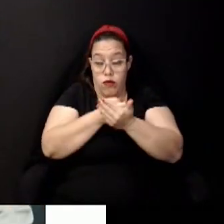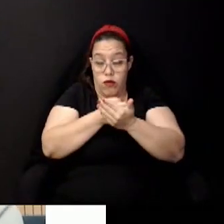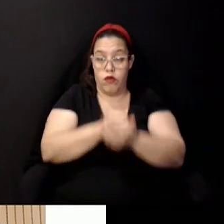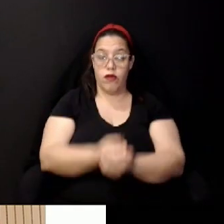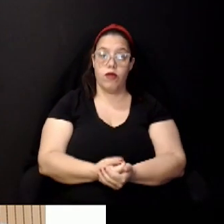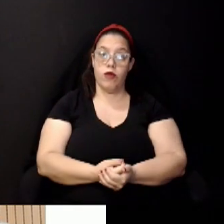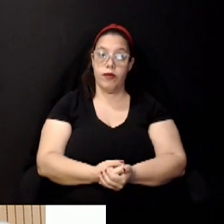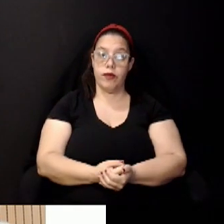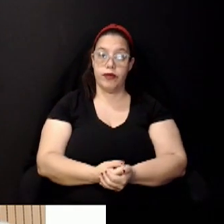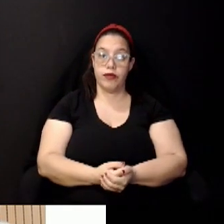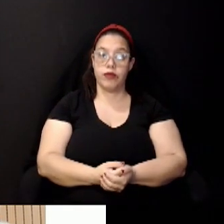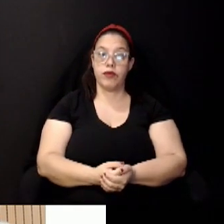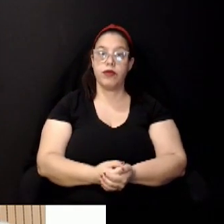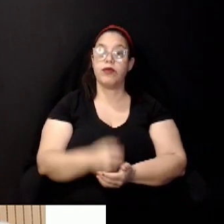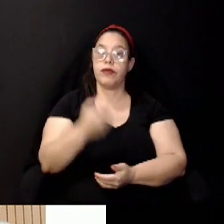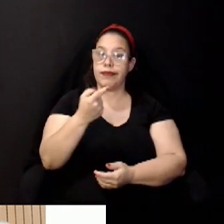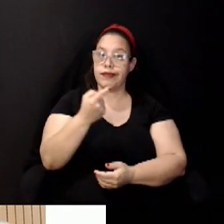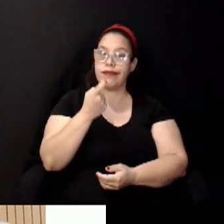lá,